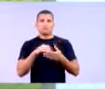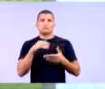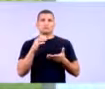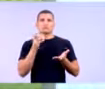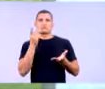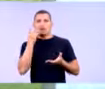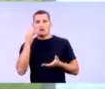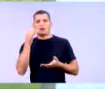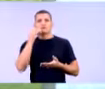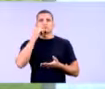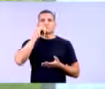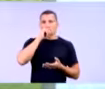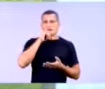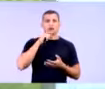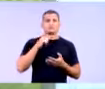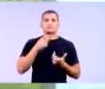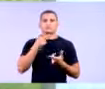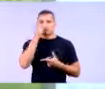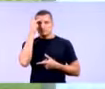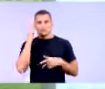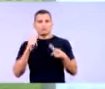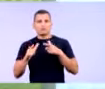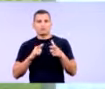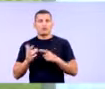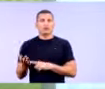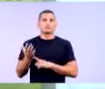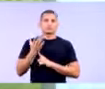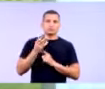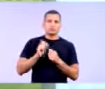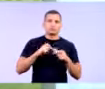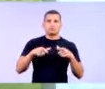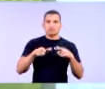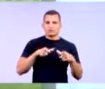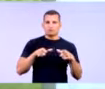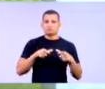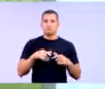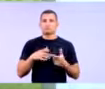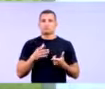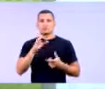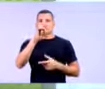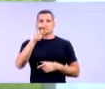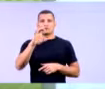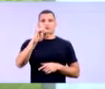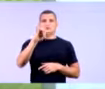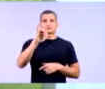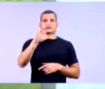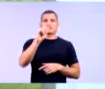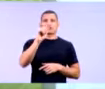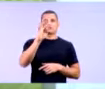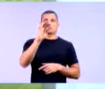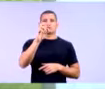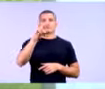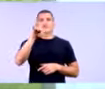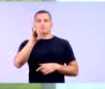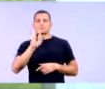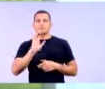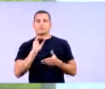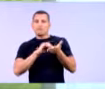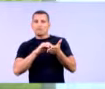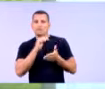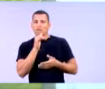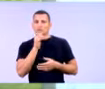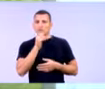para a mãe, de repente para alguém do trabalho, que ajudou a fazer o trabalho. Aí entra como dedicatória também um elemento opcional. E